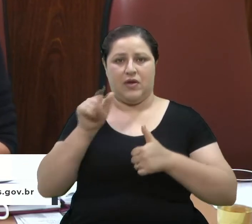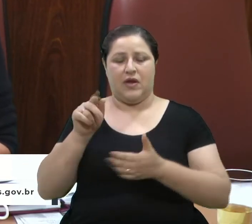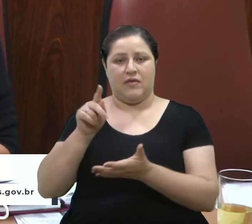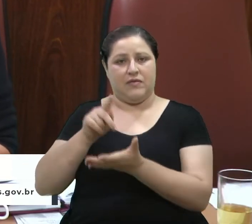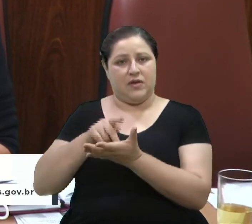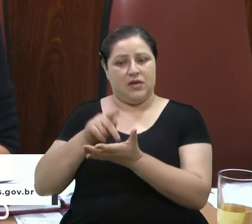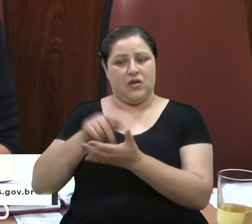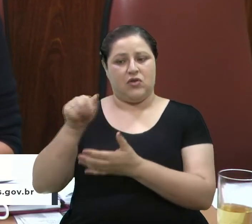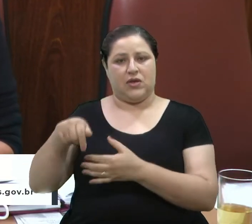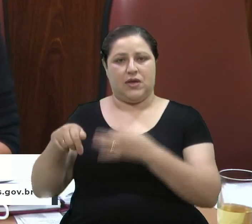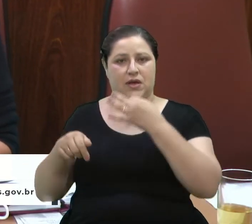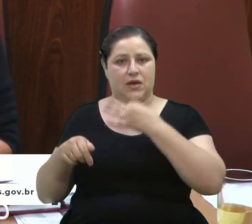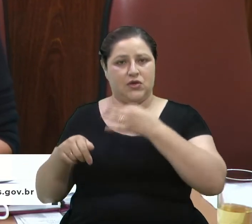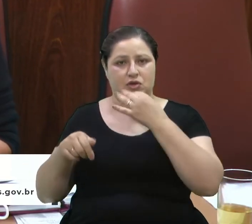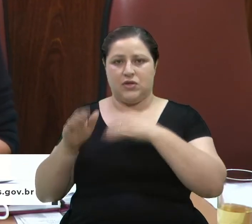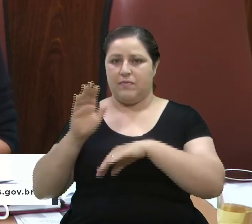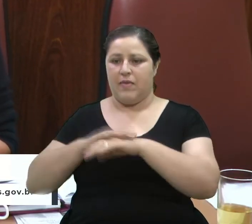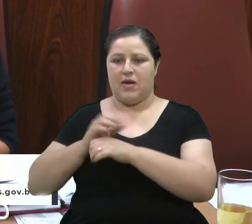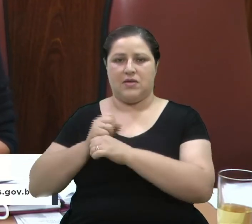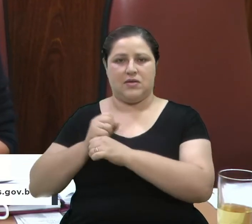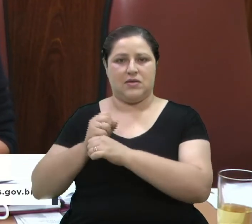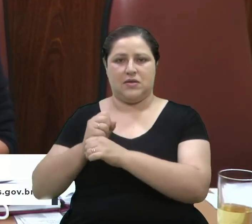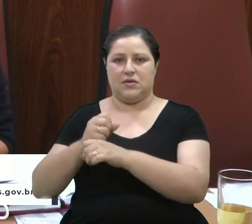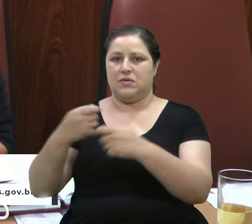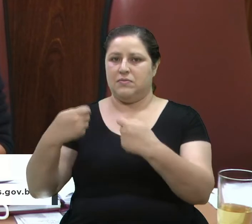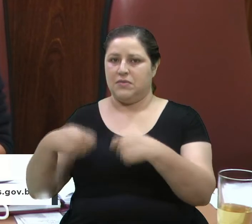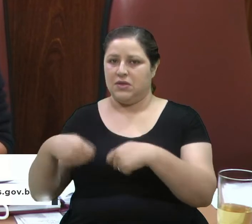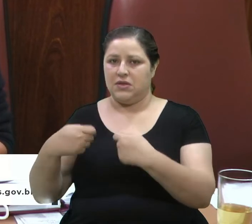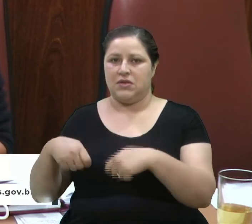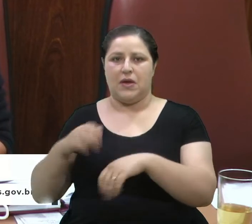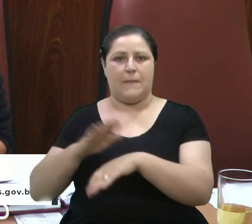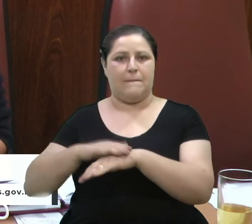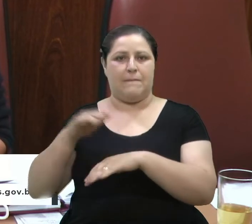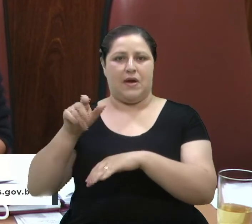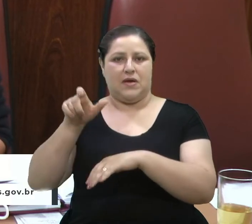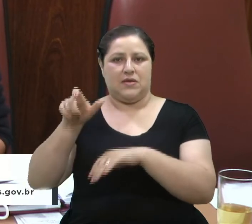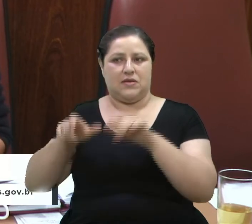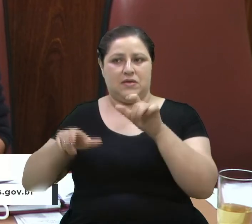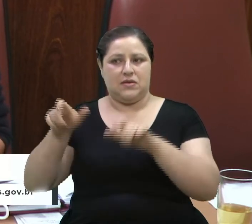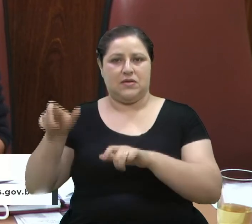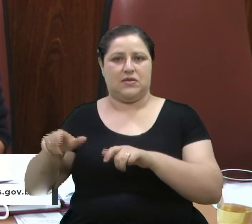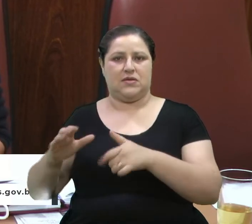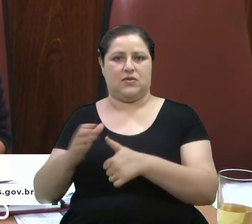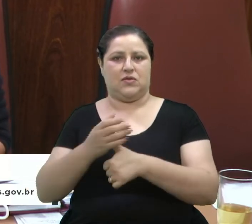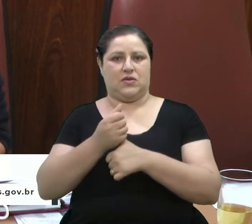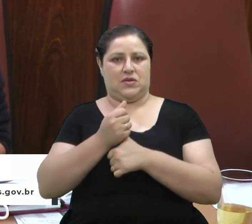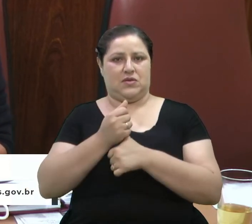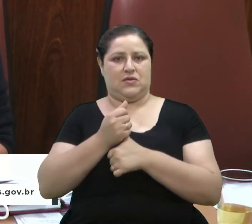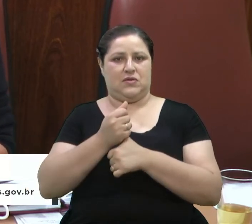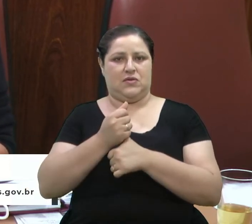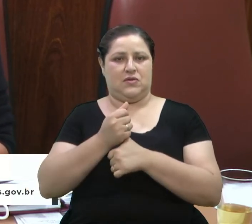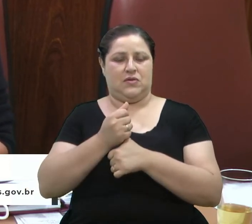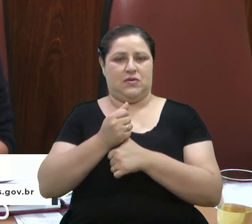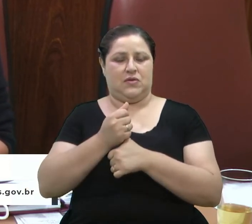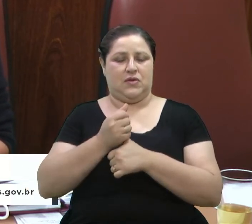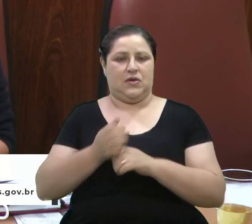Caxias está há mais de anos necessitando de mais conselheiros tutelares, né? Nós